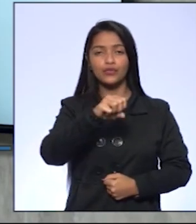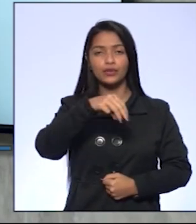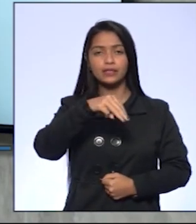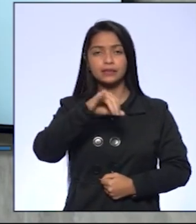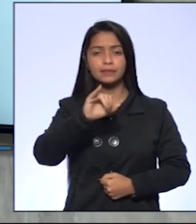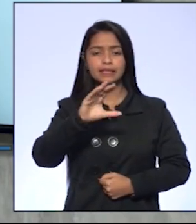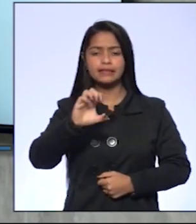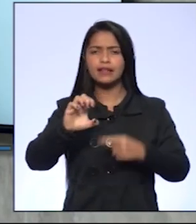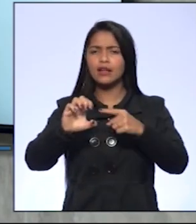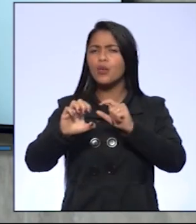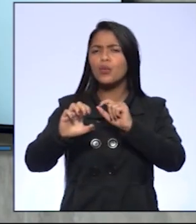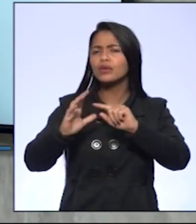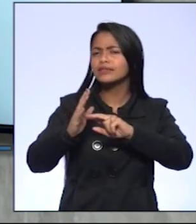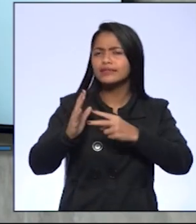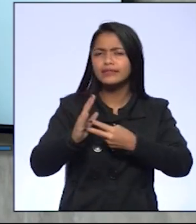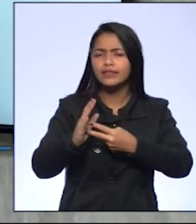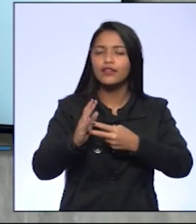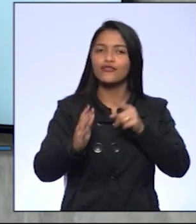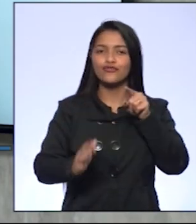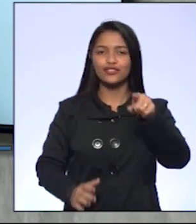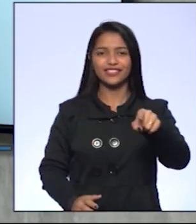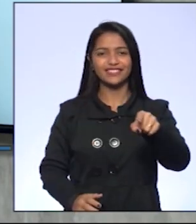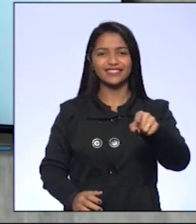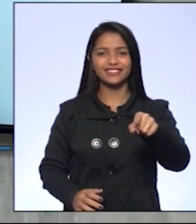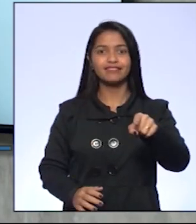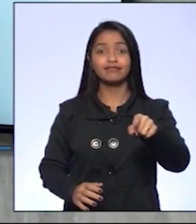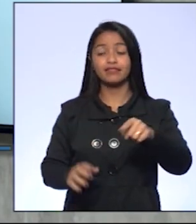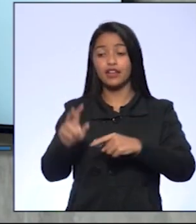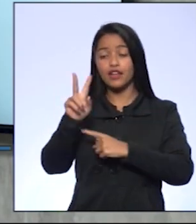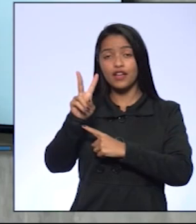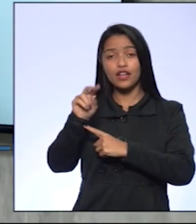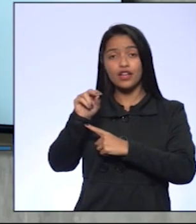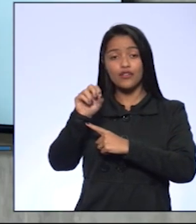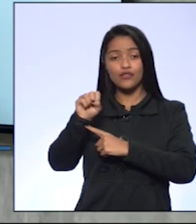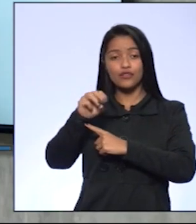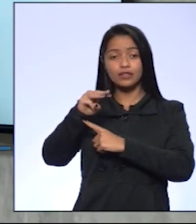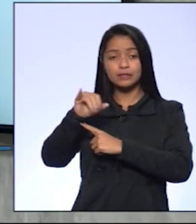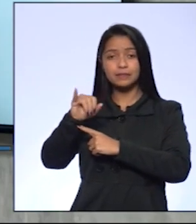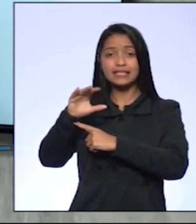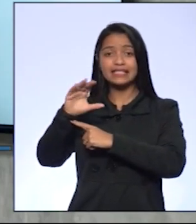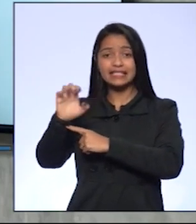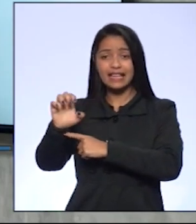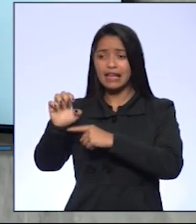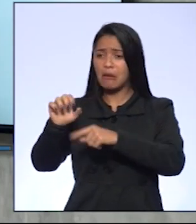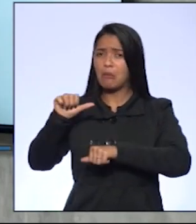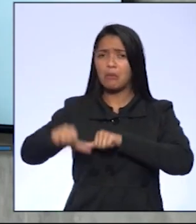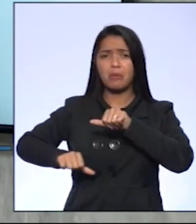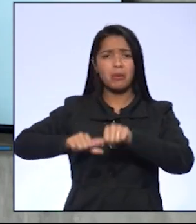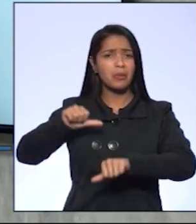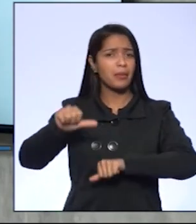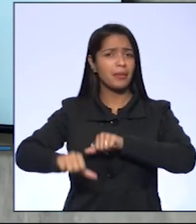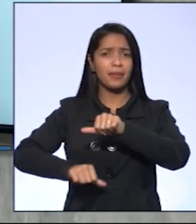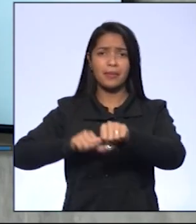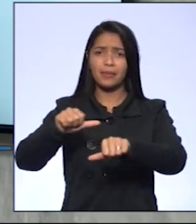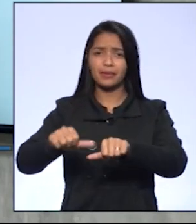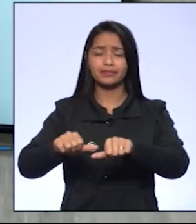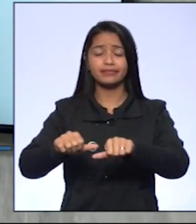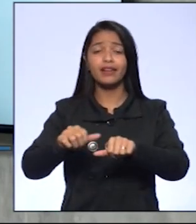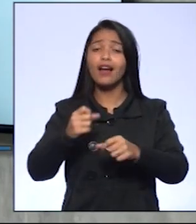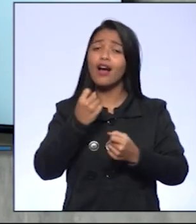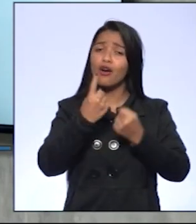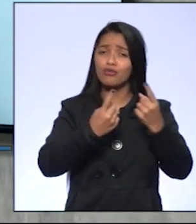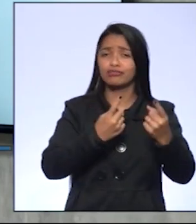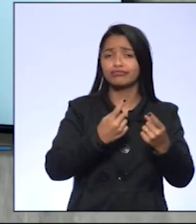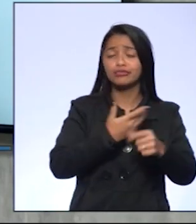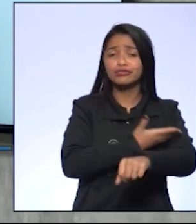vamos combinar, hein, gente? Esse você, ao longo da vida dele, só fez se perder. Olha só, tem gente que vai dizer que o vós-me ser veio